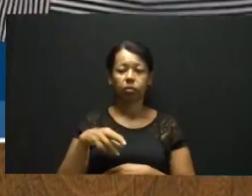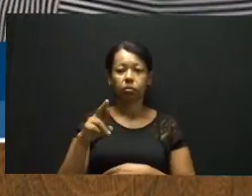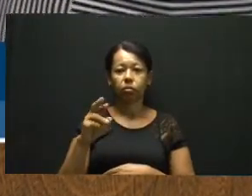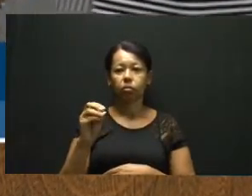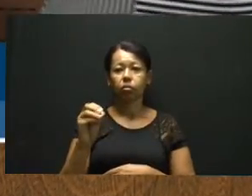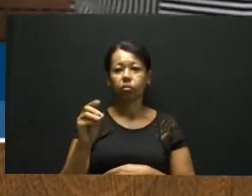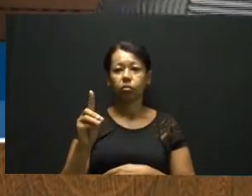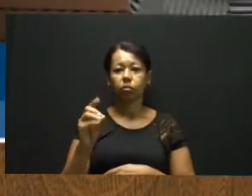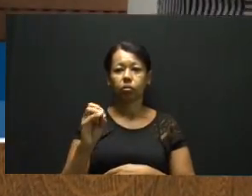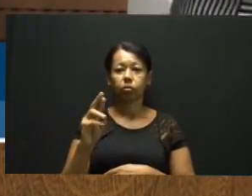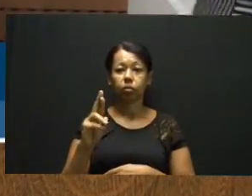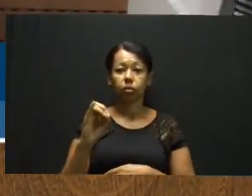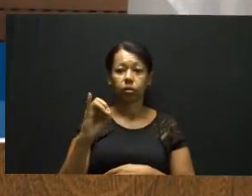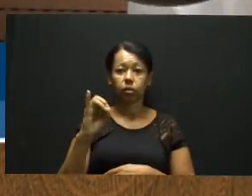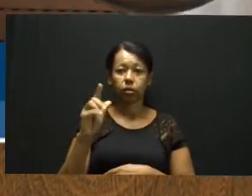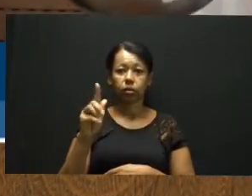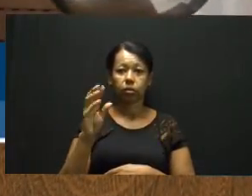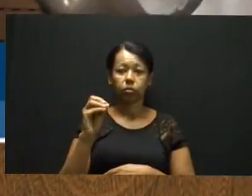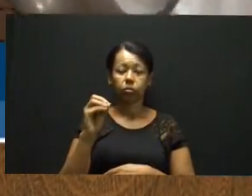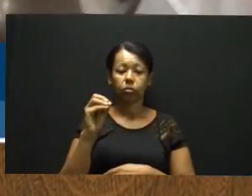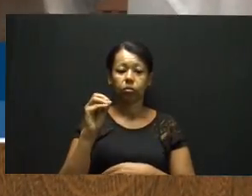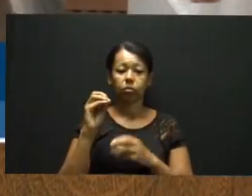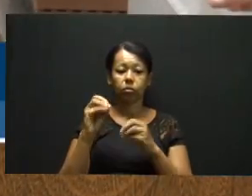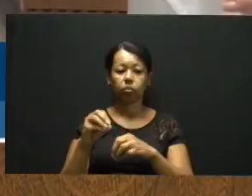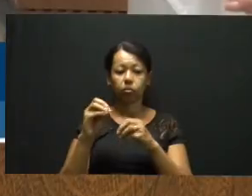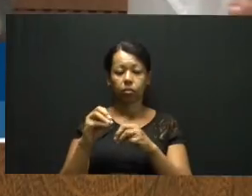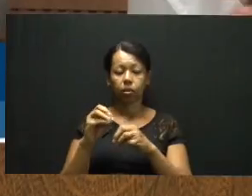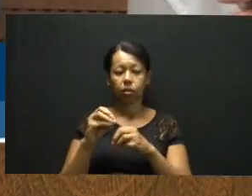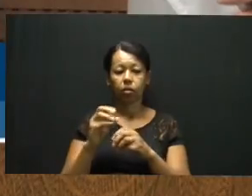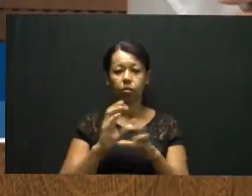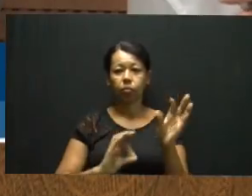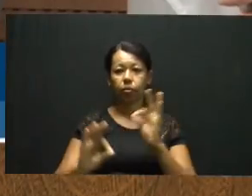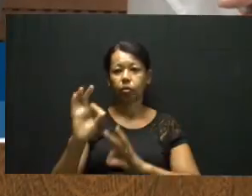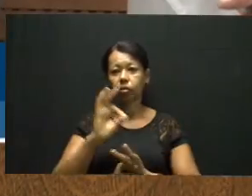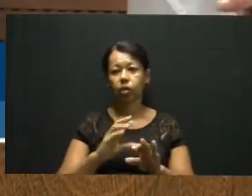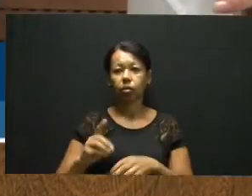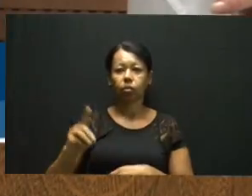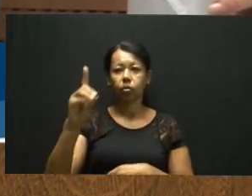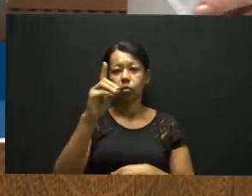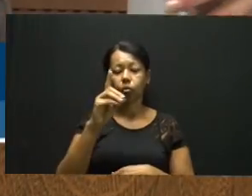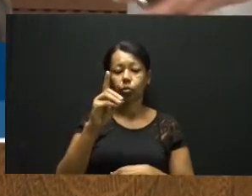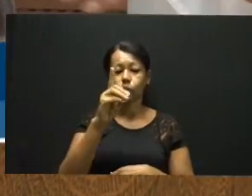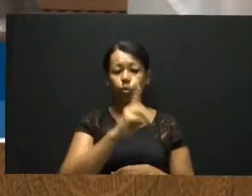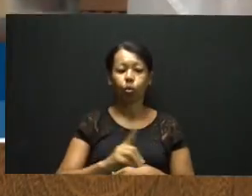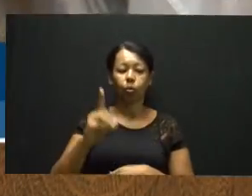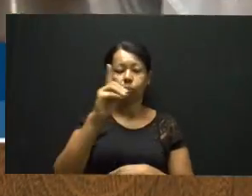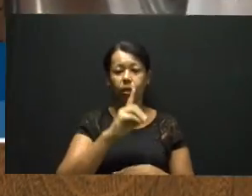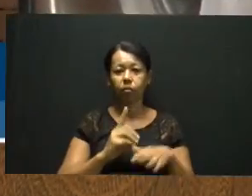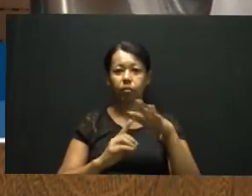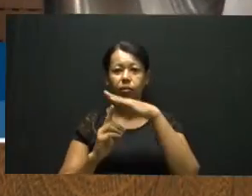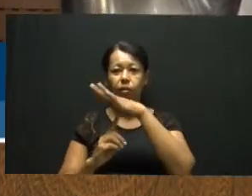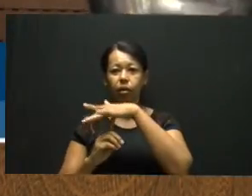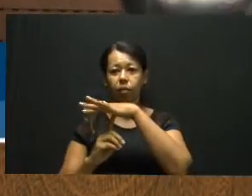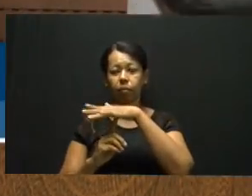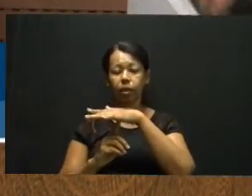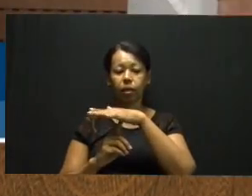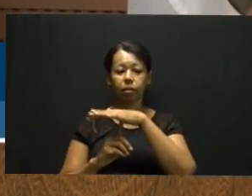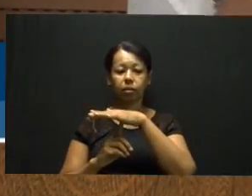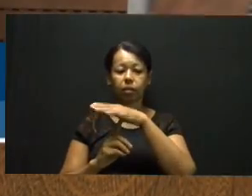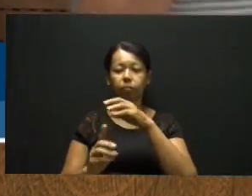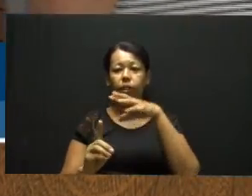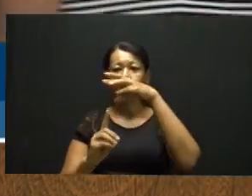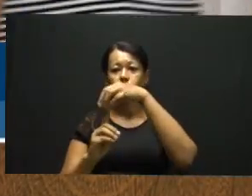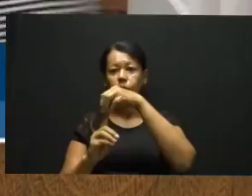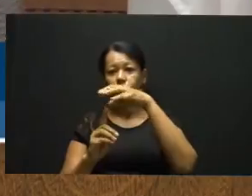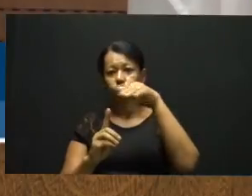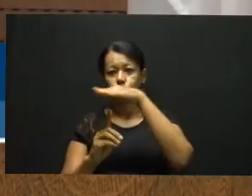Soares. Reativar o projeto Domingo na Praça, nos bairros do município. Cobertura no ponto de